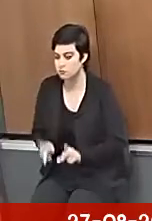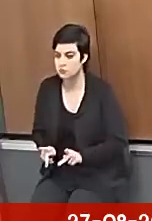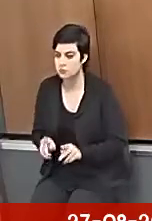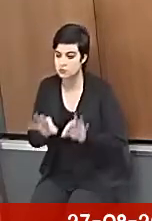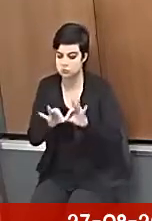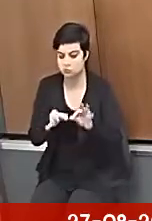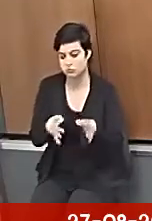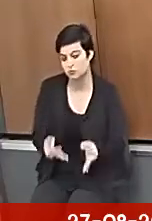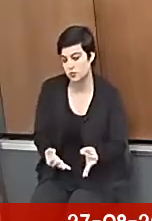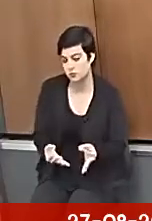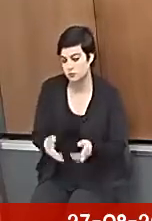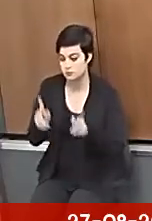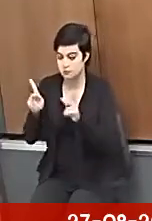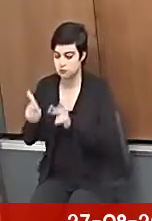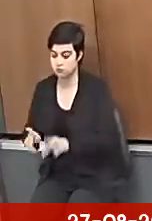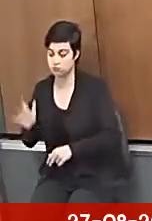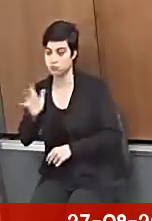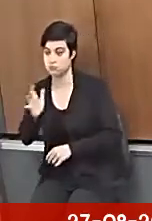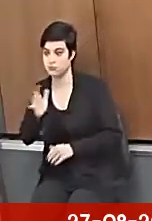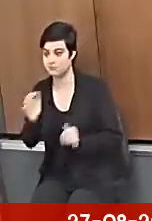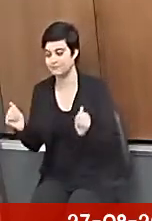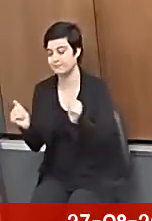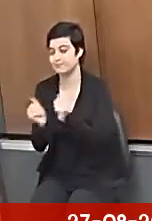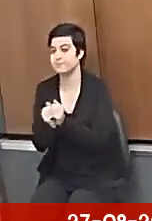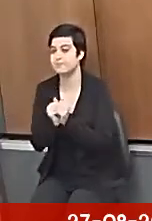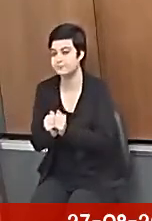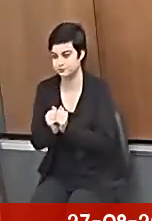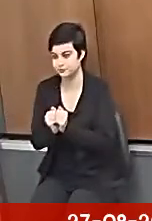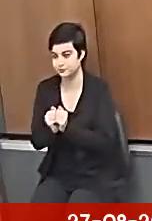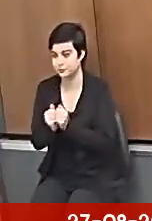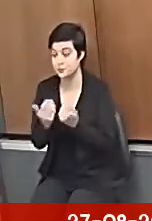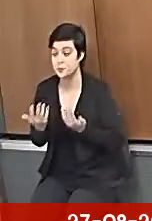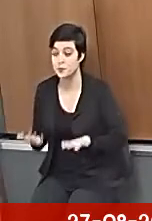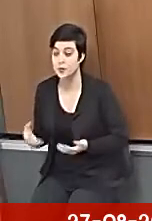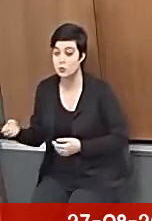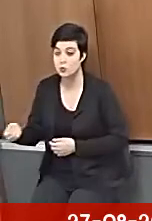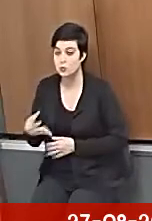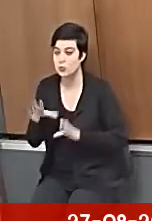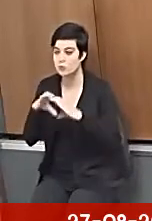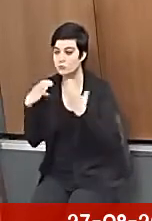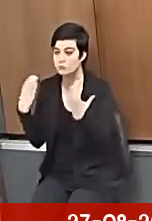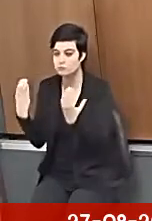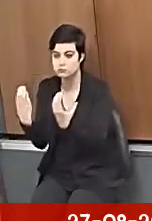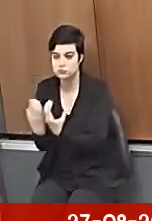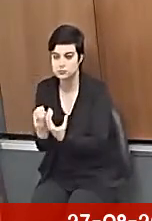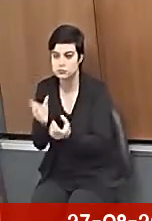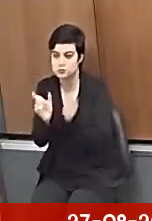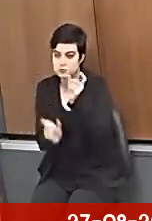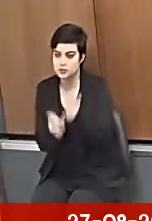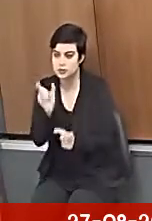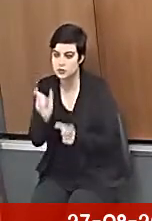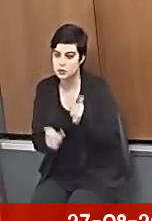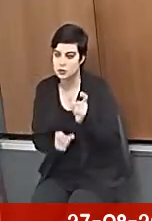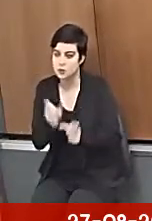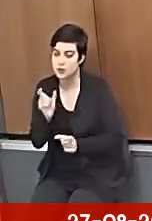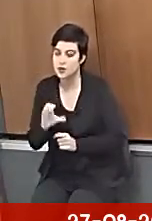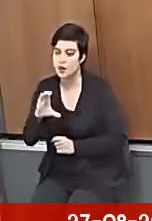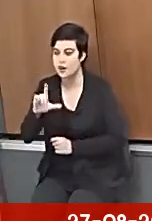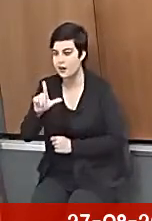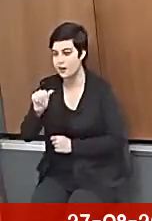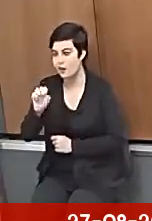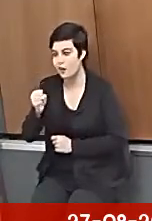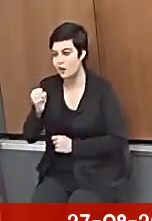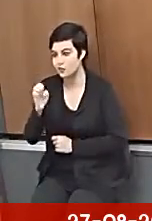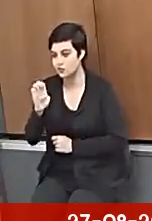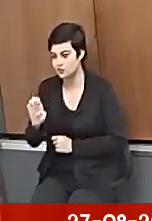da classe a na comemoração de um gol no novo mineirão é o acesso a essas pessoas de classes mais baixas ele